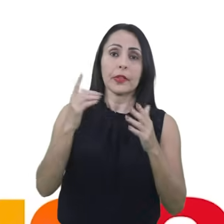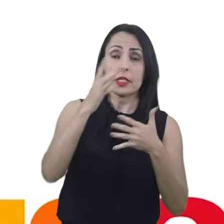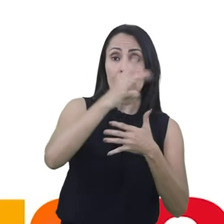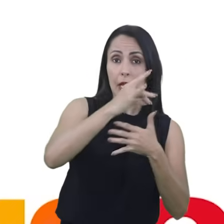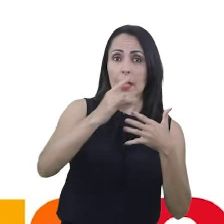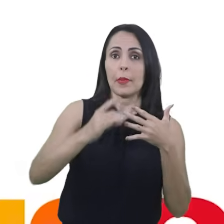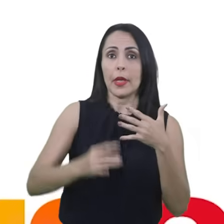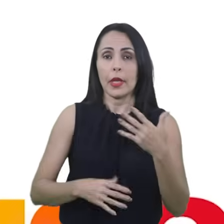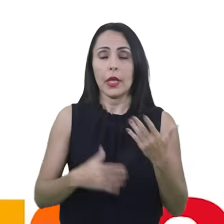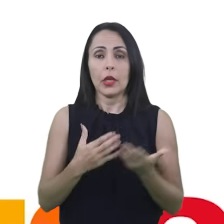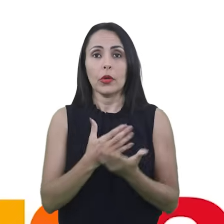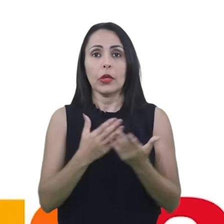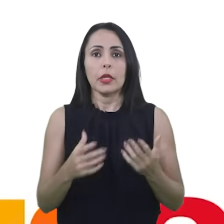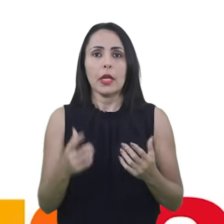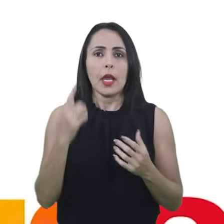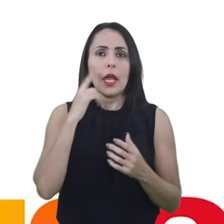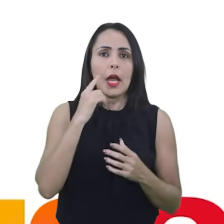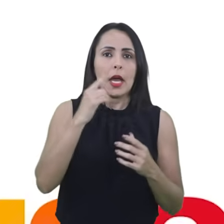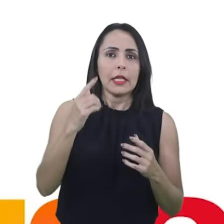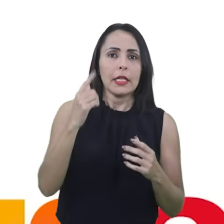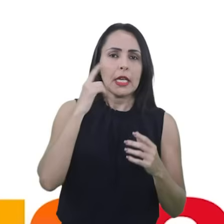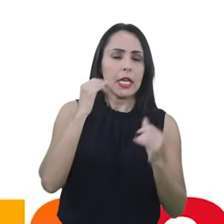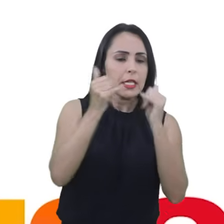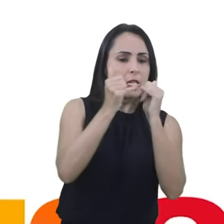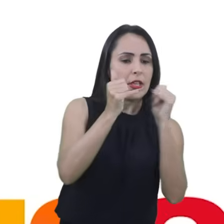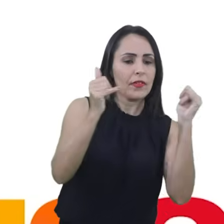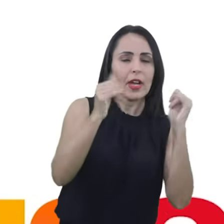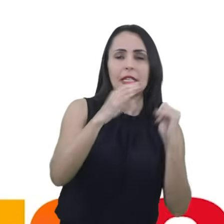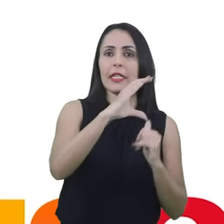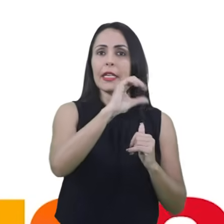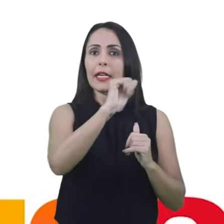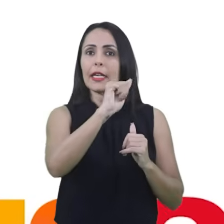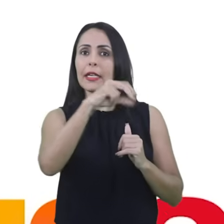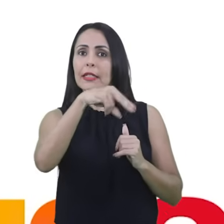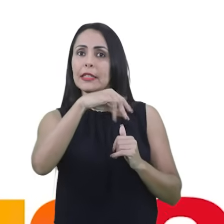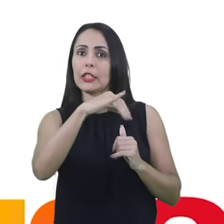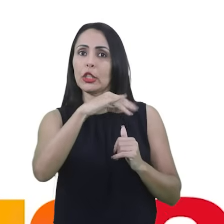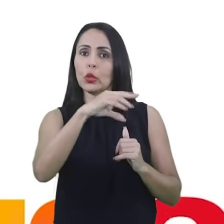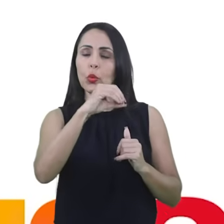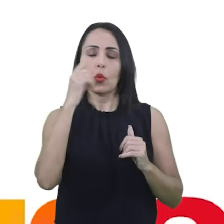elementos dentários é a linha que vai de canino a canino, como vocês